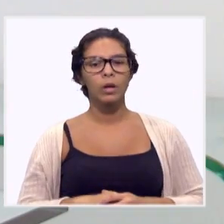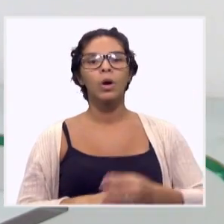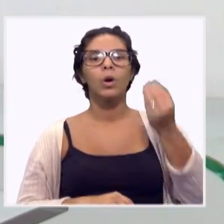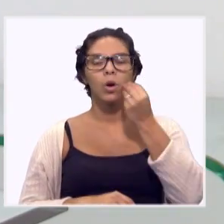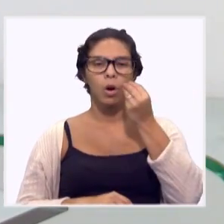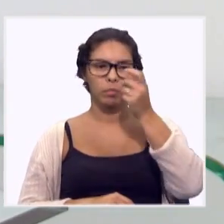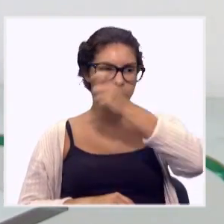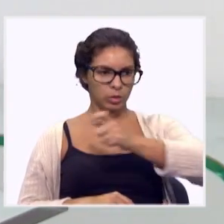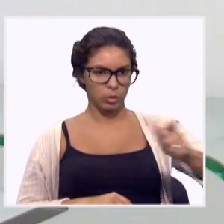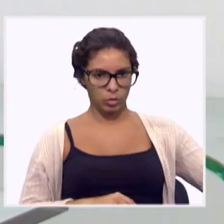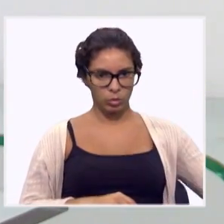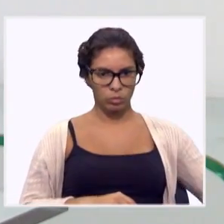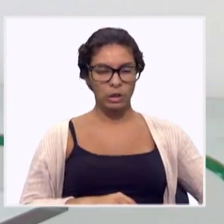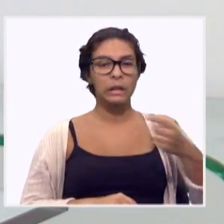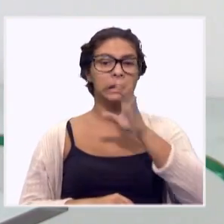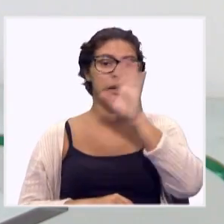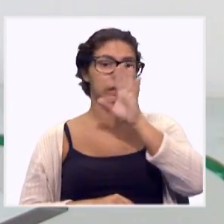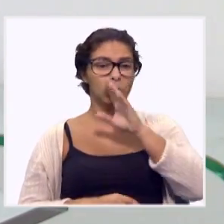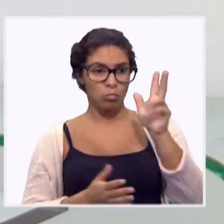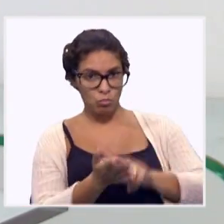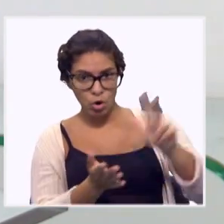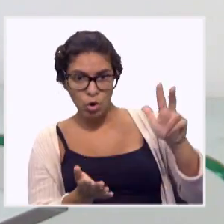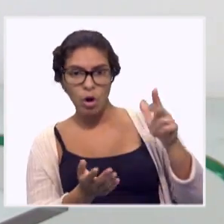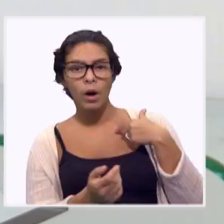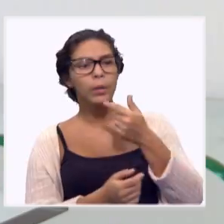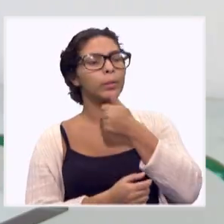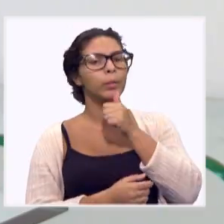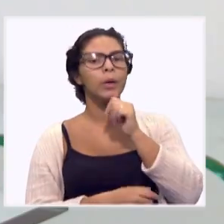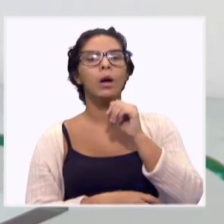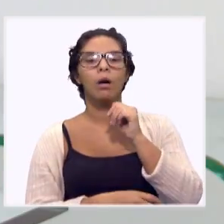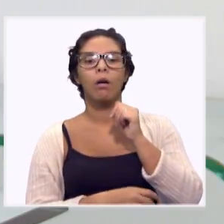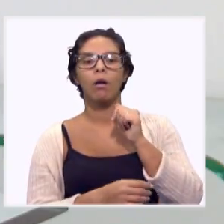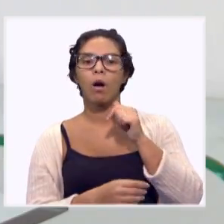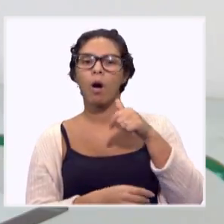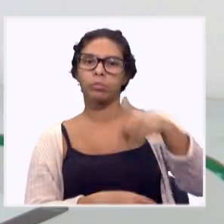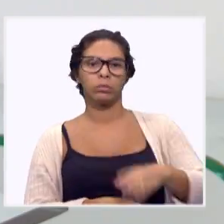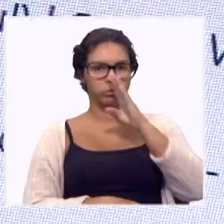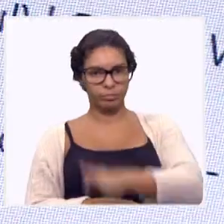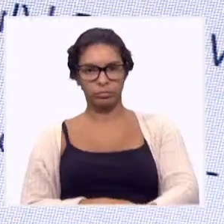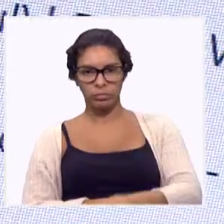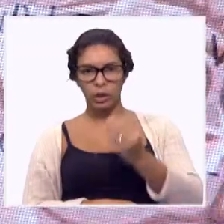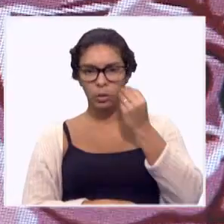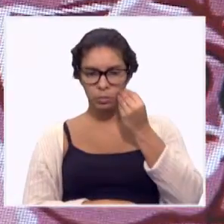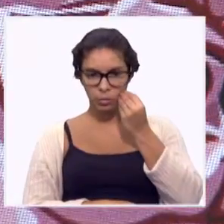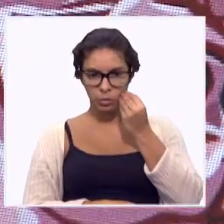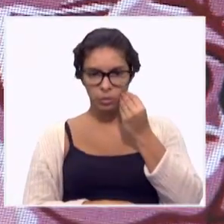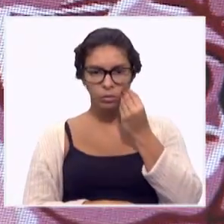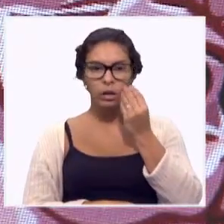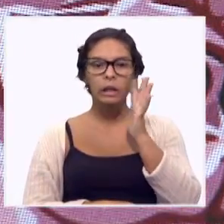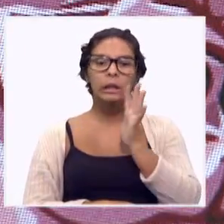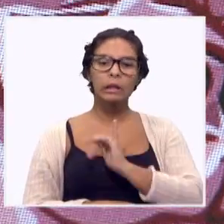forma, como é que os intermediários na internet, quando esta diretiva, se for aprovada assim, vão atuar? Vão, por um